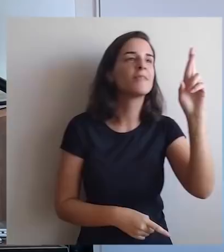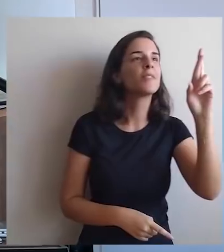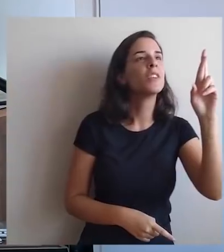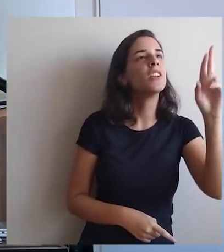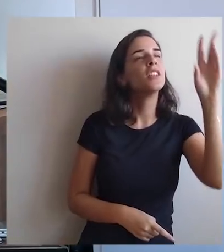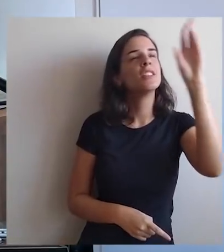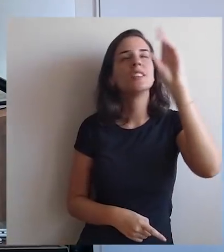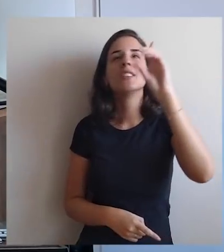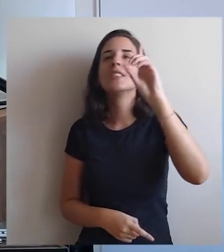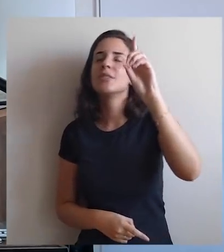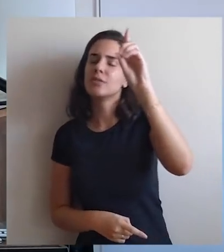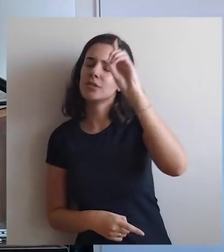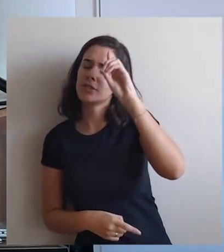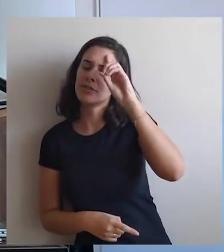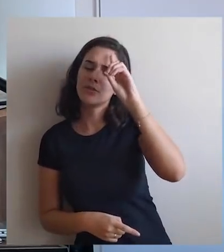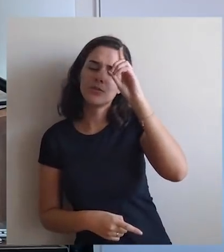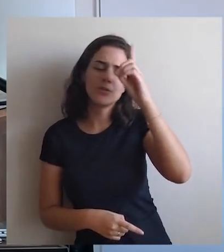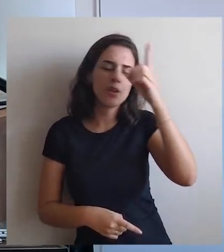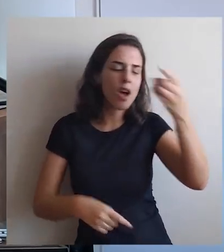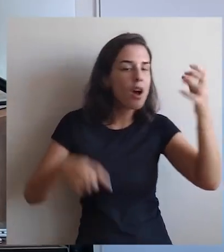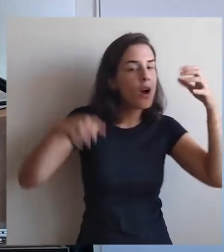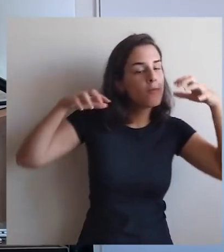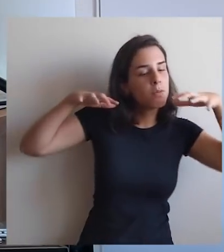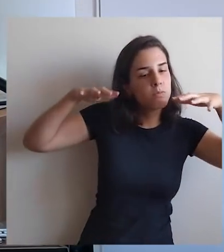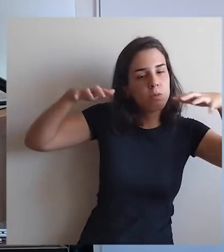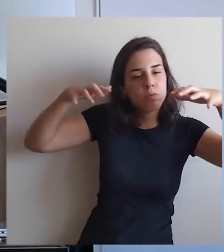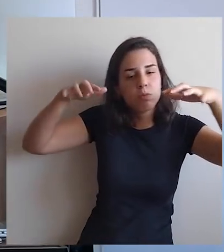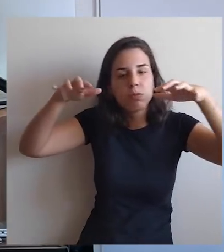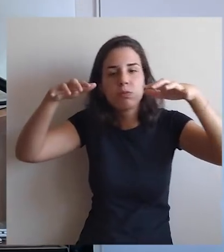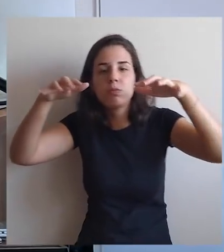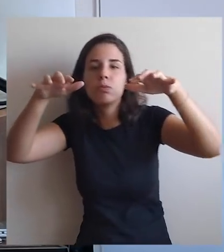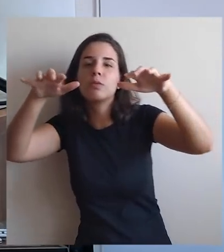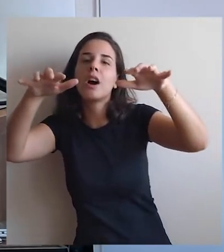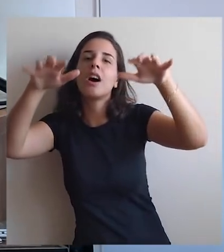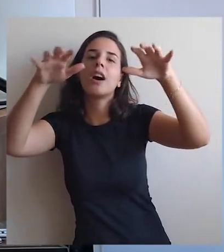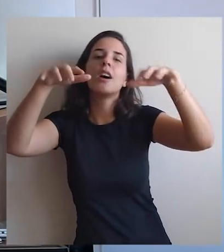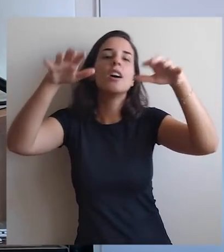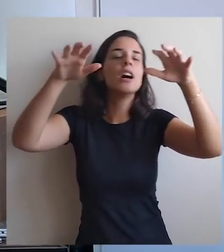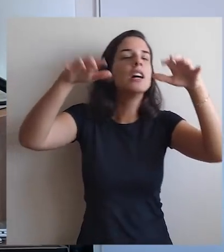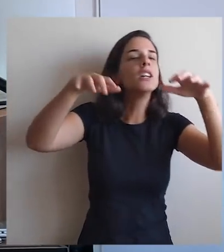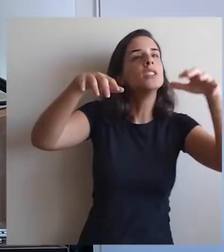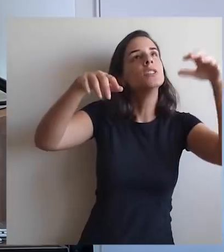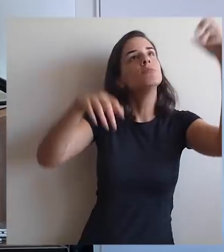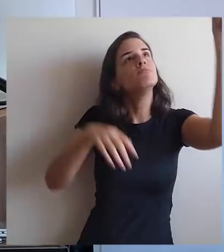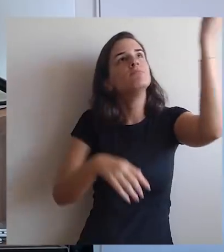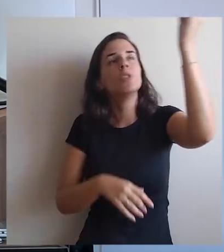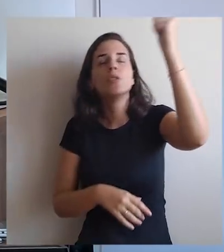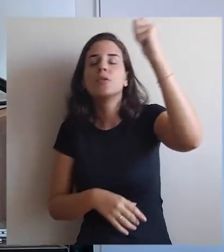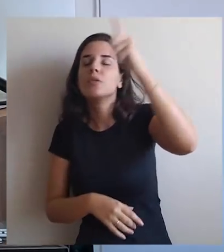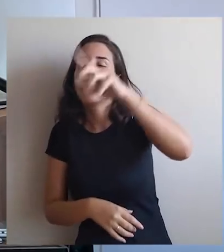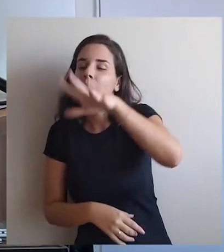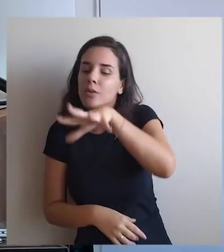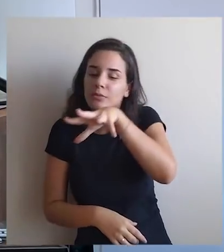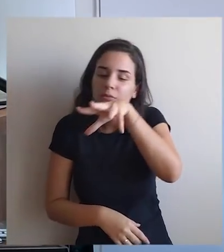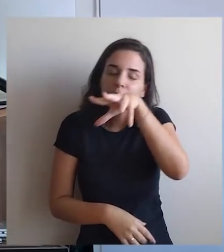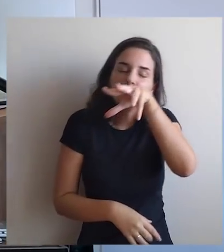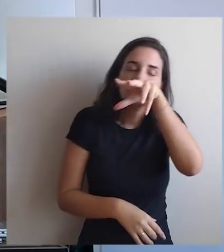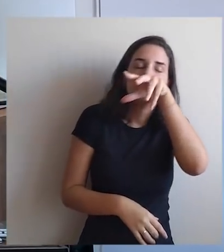Senhor. Ele é dono da chuva, do sol e